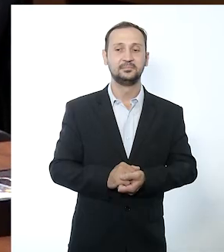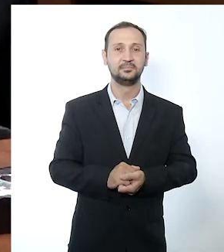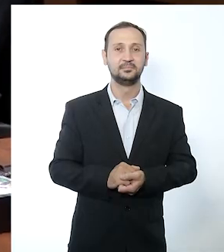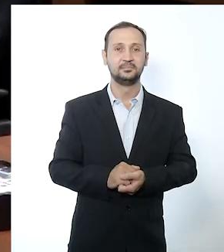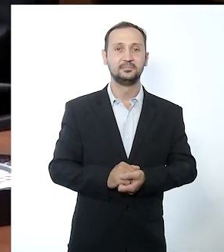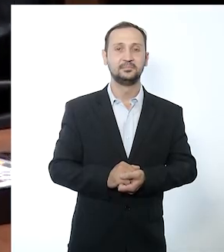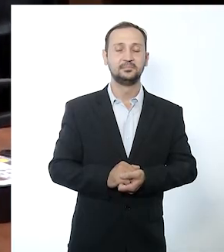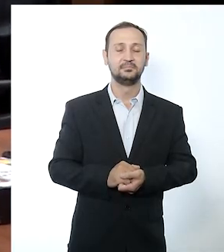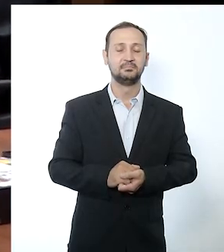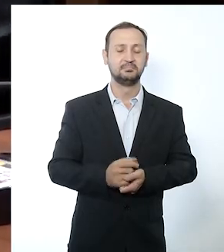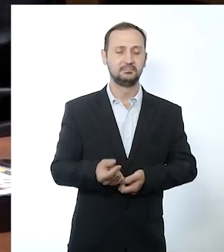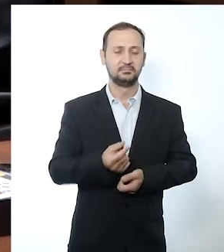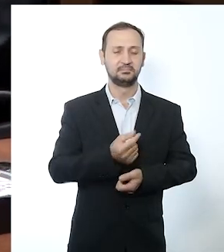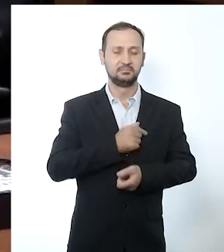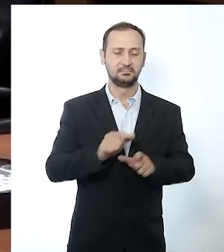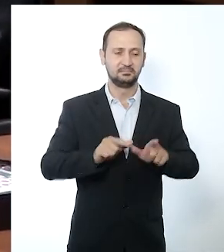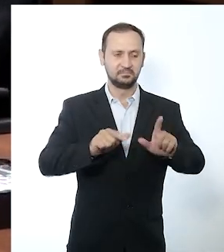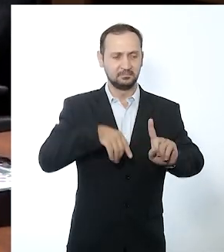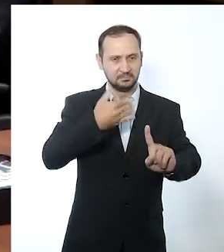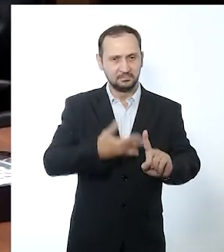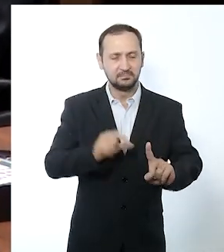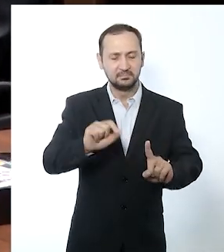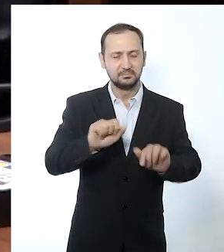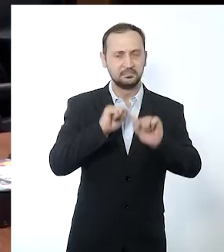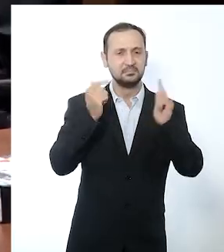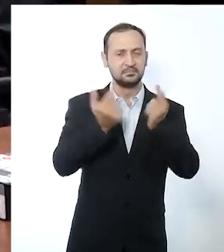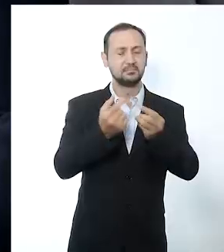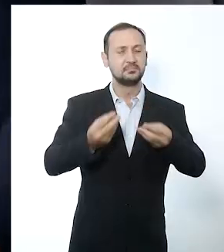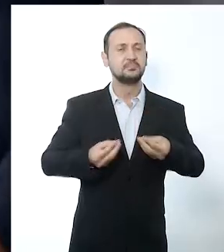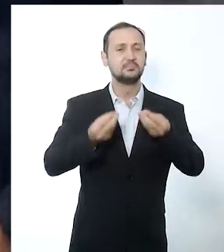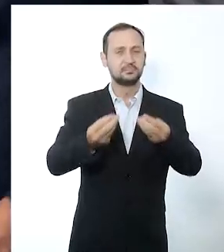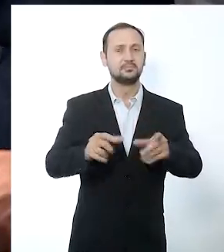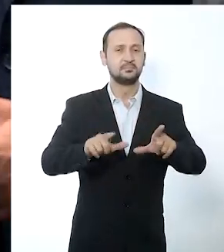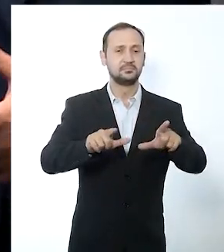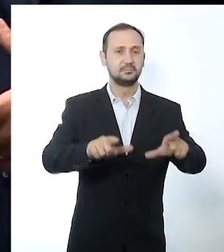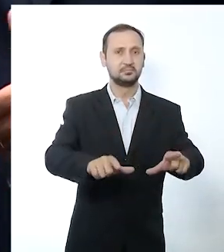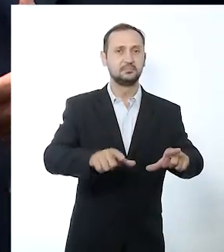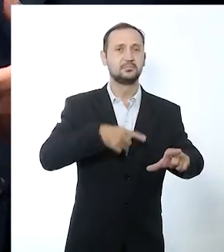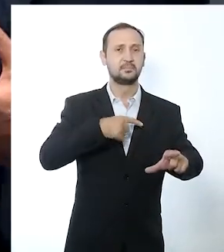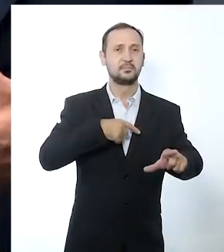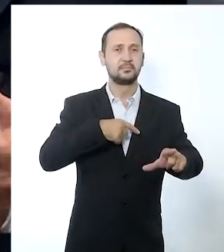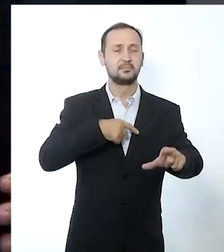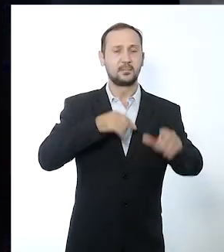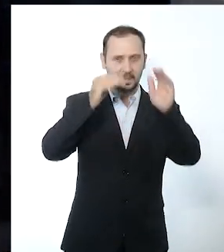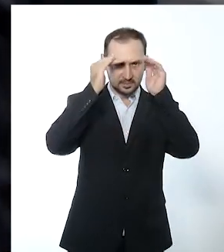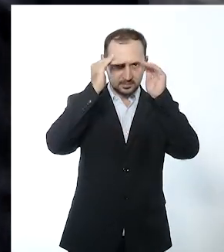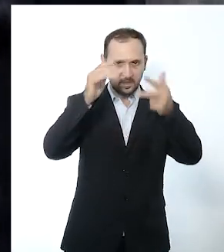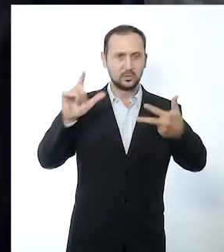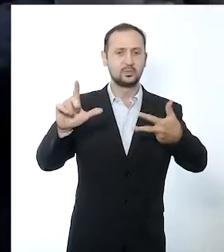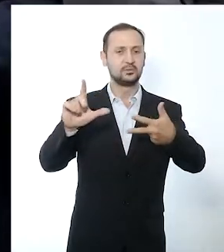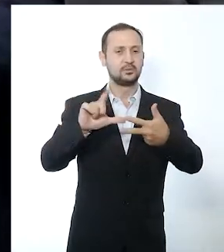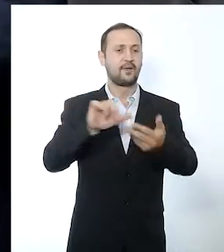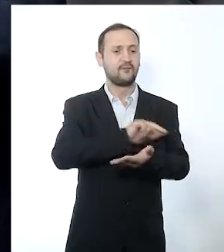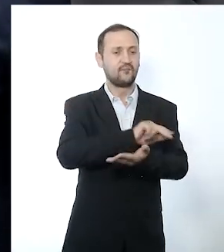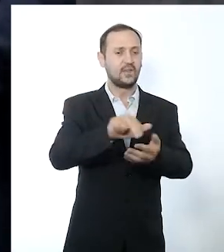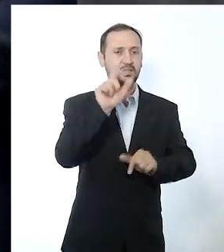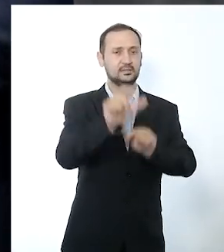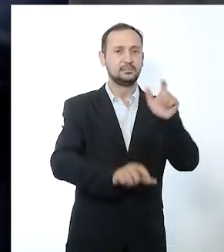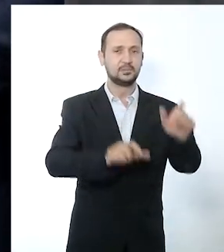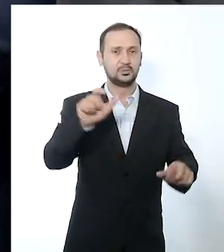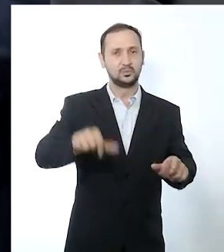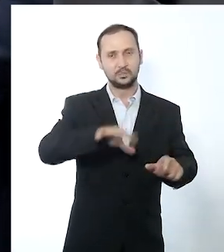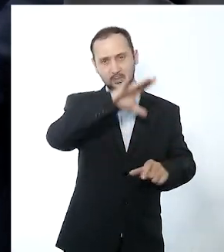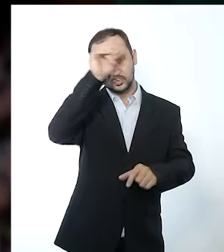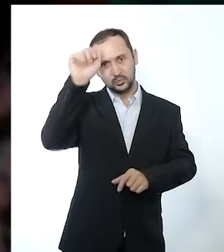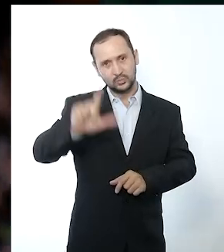A mais alta honraria da casa, a Lemes entregou também a Comenda de Mérito Legislativo a vários cidadãos do